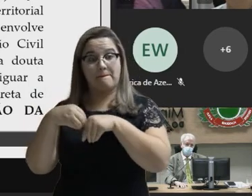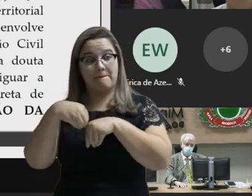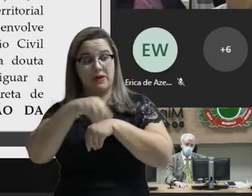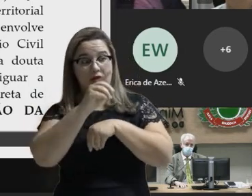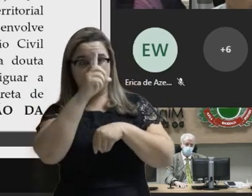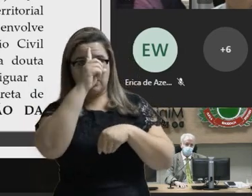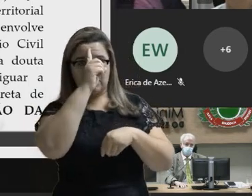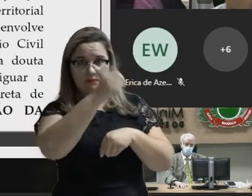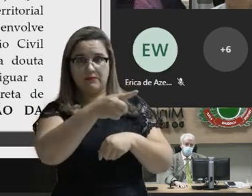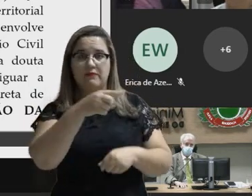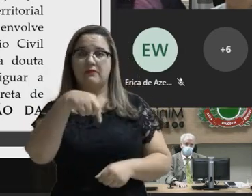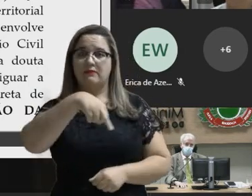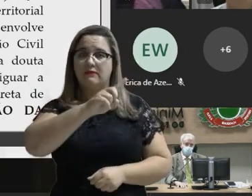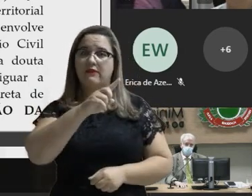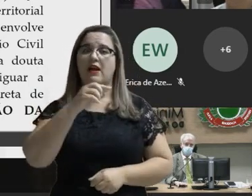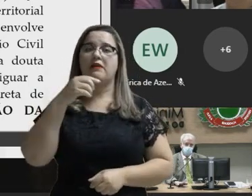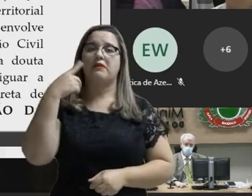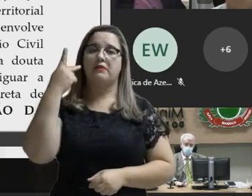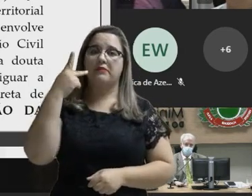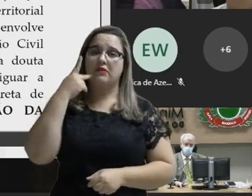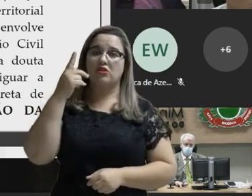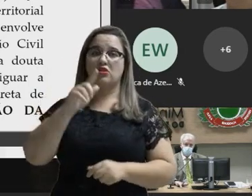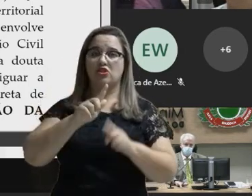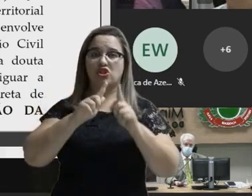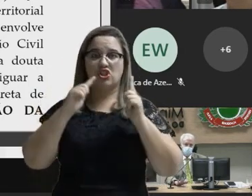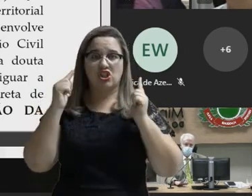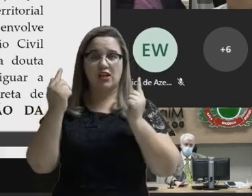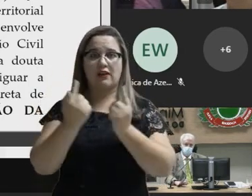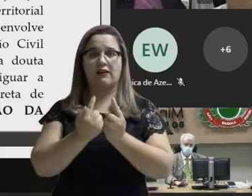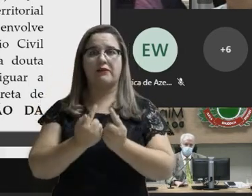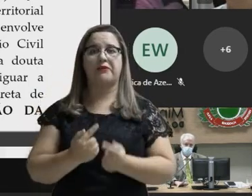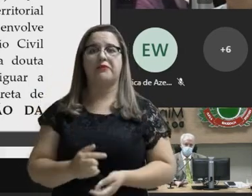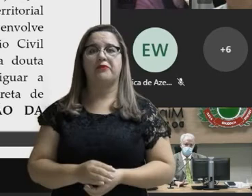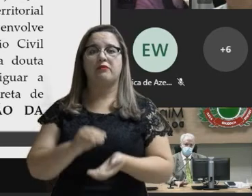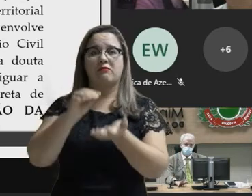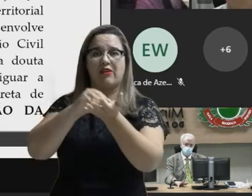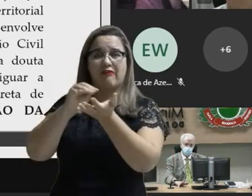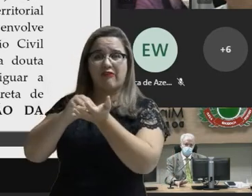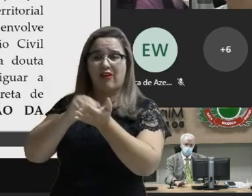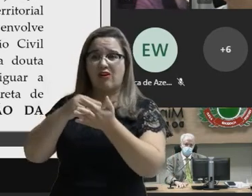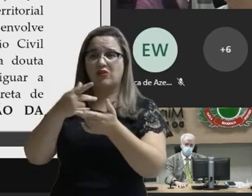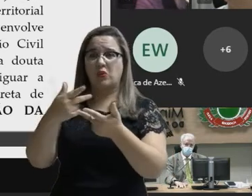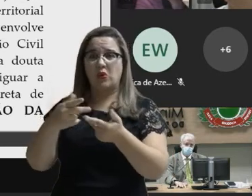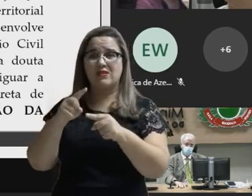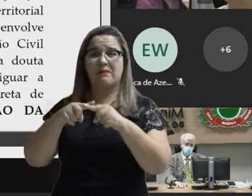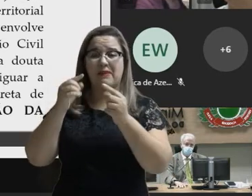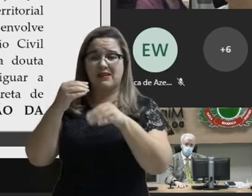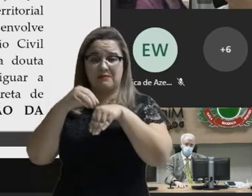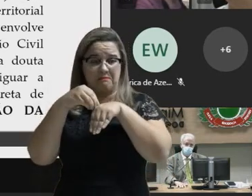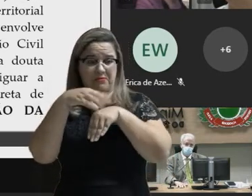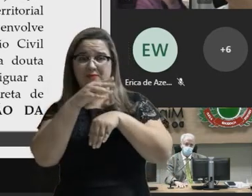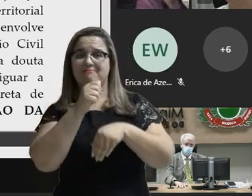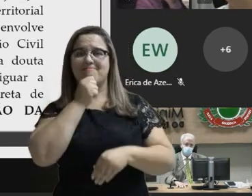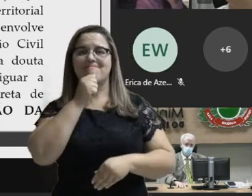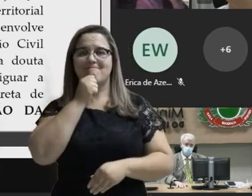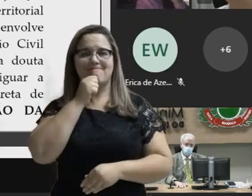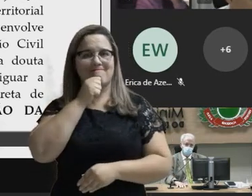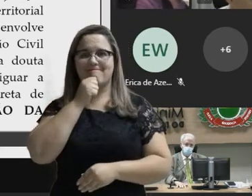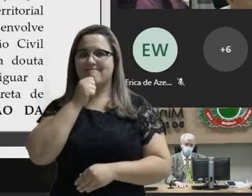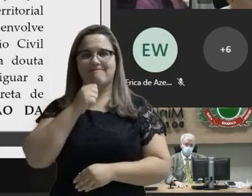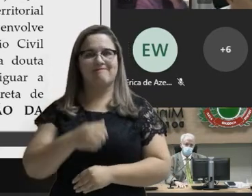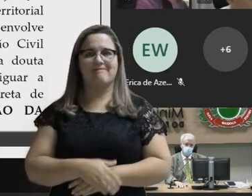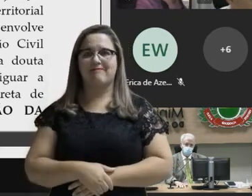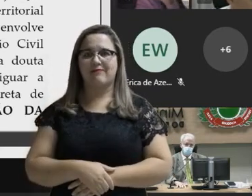de necessidade da propositura de ação direta de inconstitucionalidade, só que não foi encaminhado. Eu estou também falando